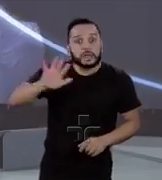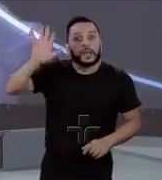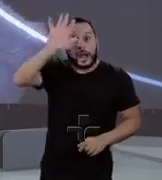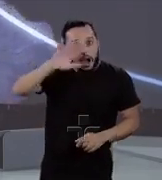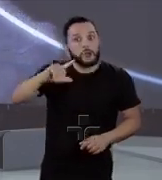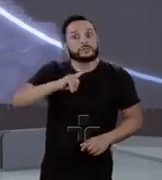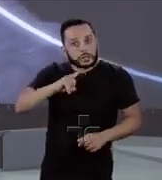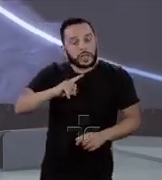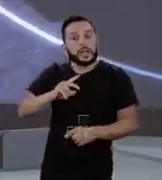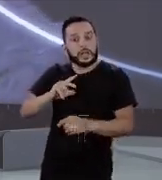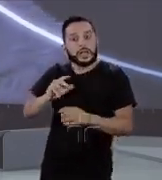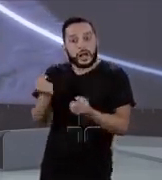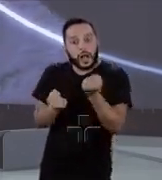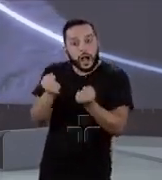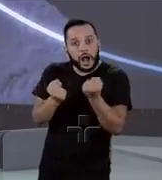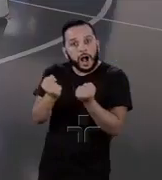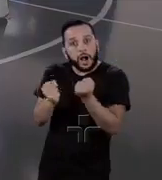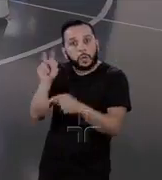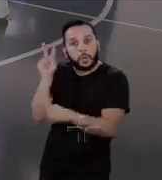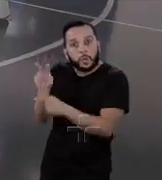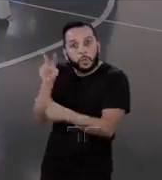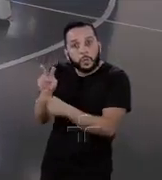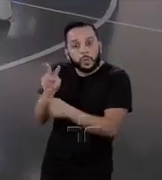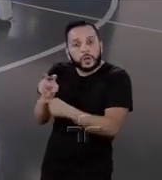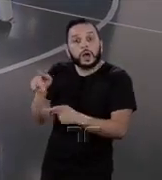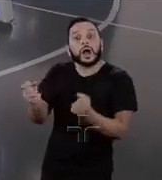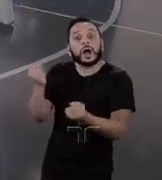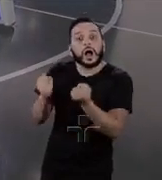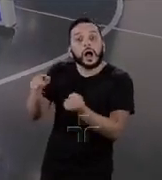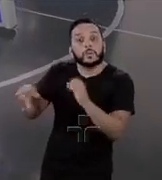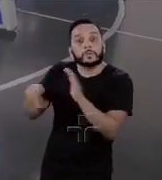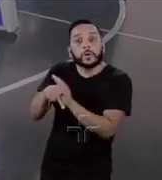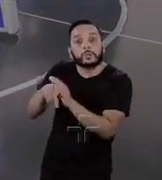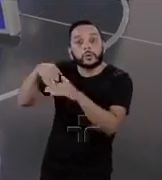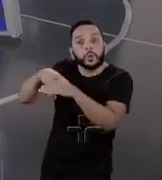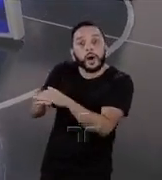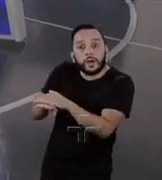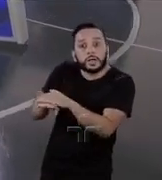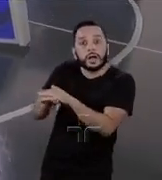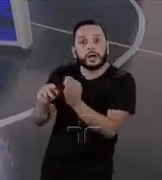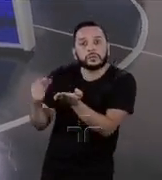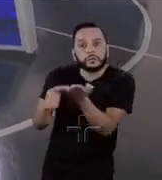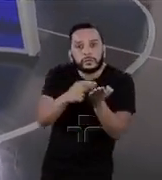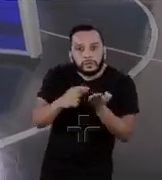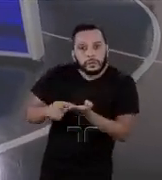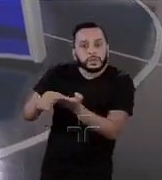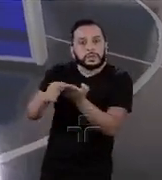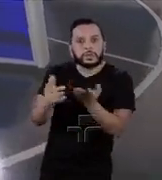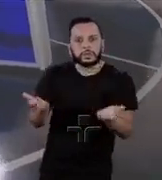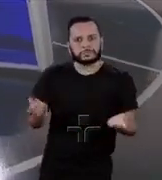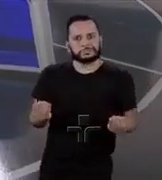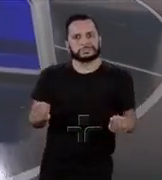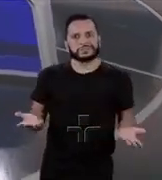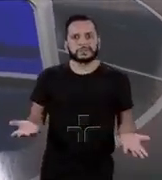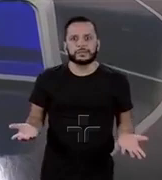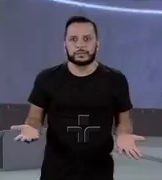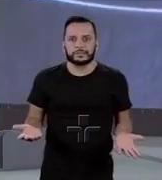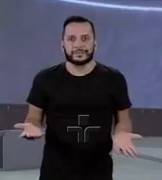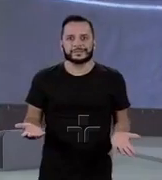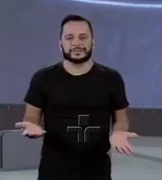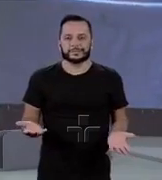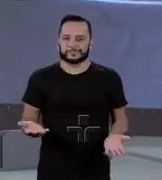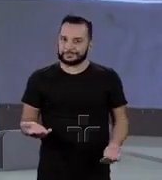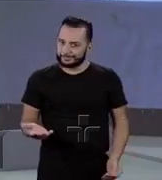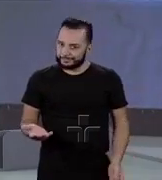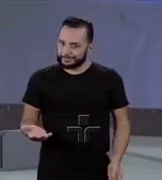de figurinha. Essas que são muito raras, as pessoas enlouquecem por elas, né? Parece que só fazem uma ou duas. Depois